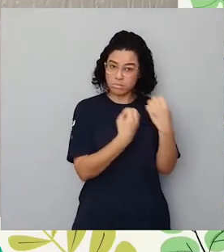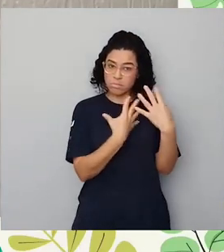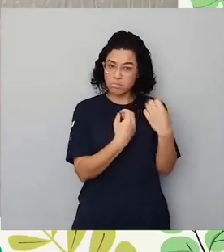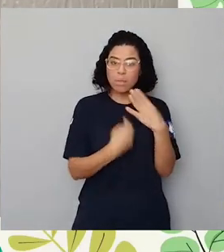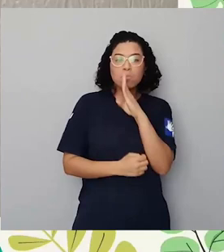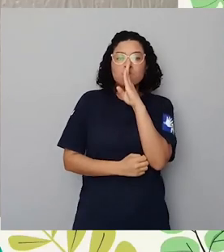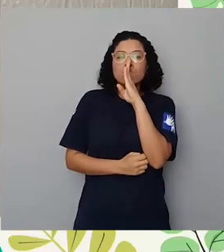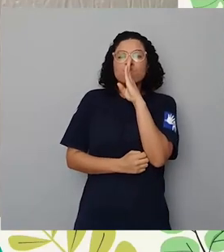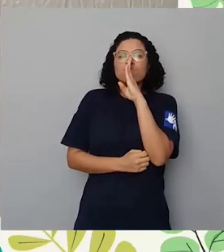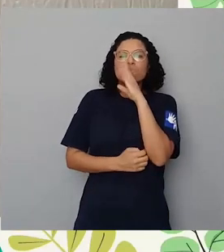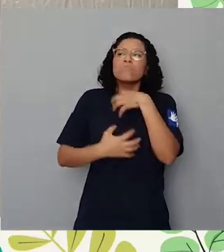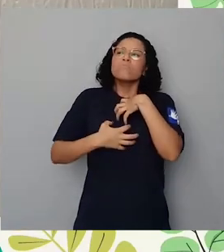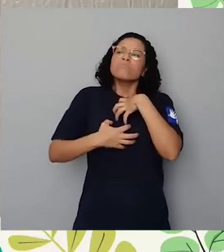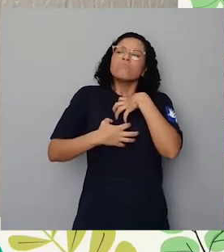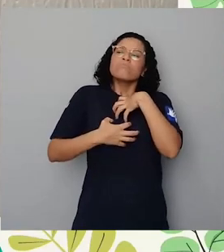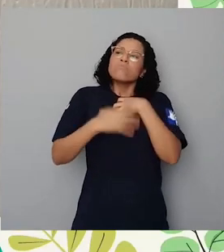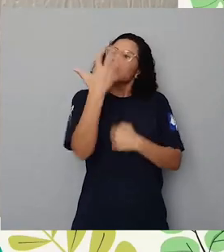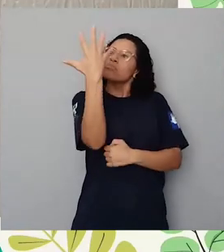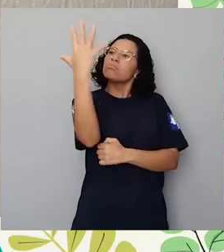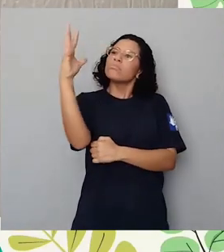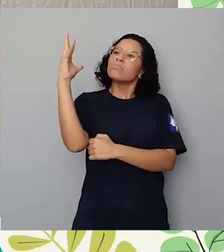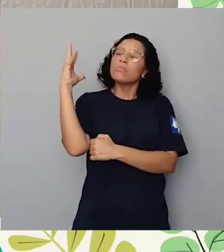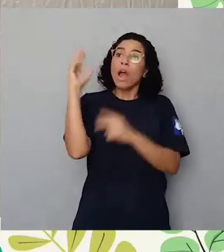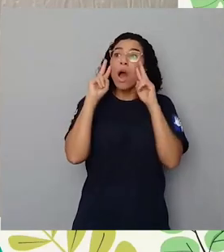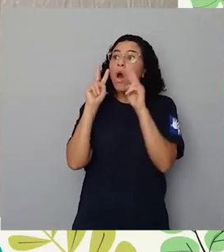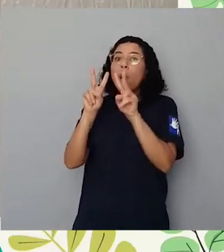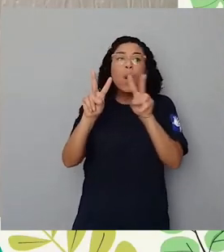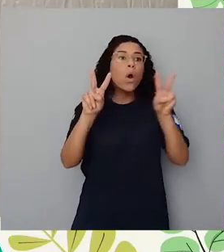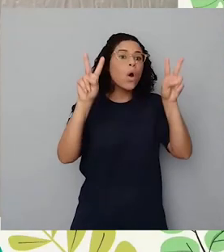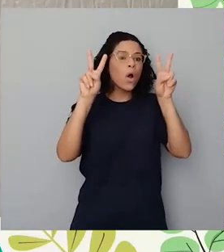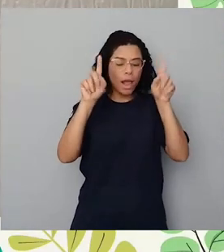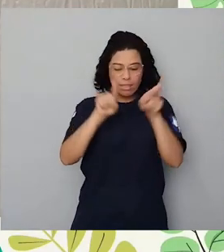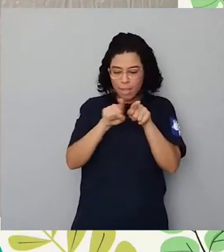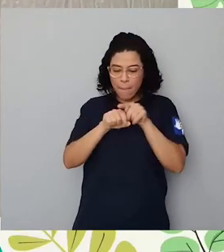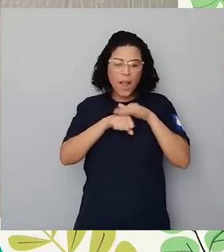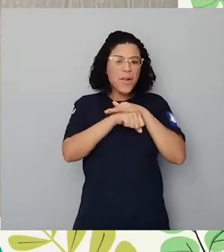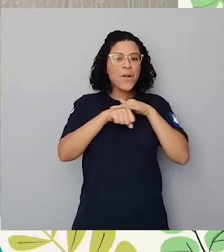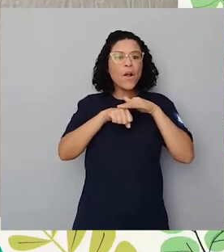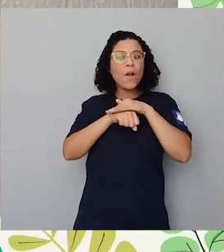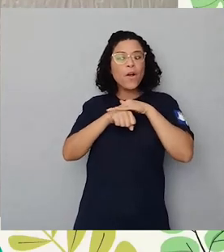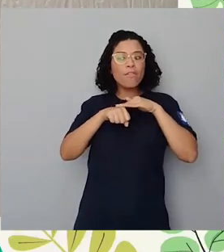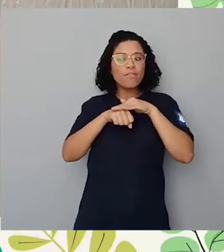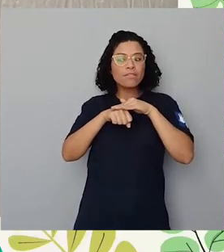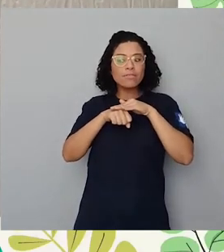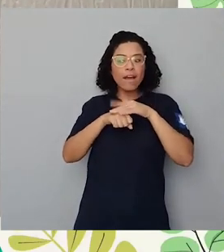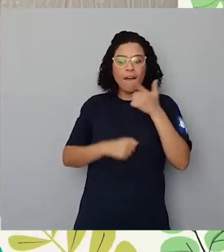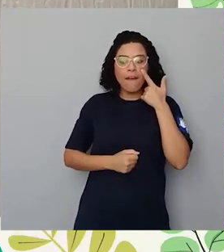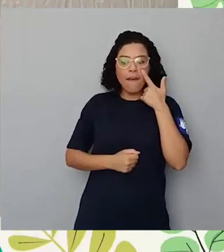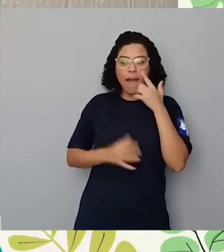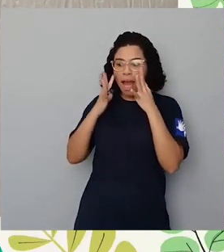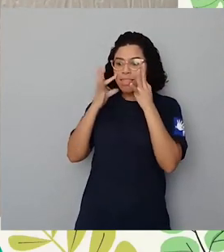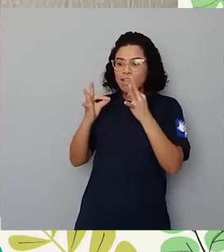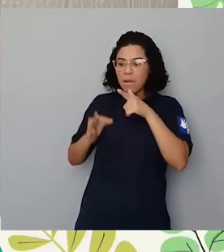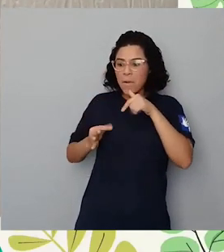ouvir a natureza. Nos ensinam a olhar, a conversar e a ouvir o que o rio tem para nos